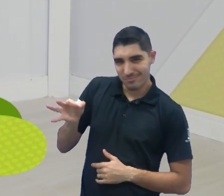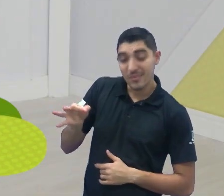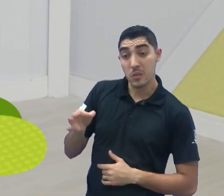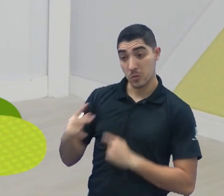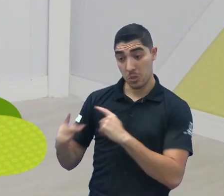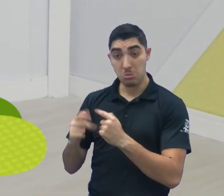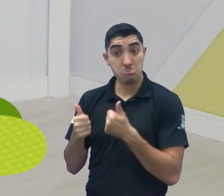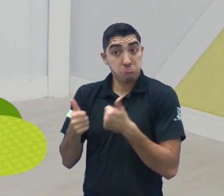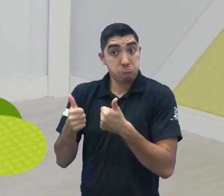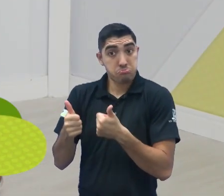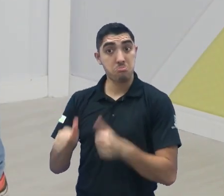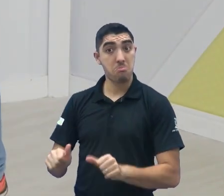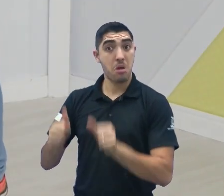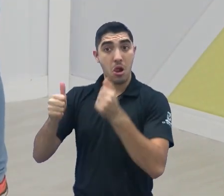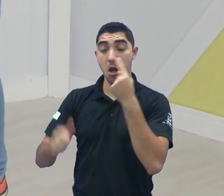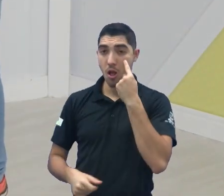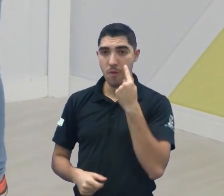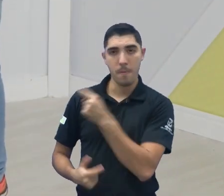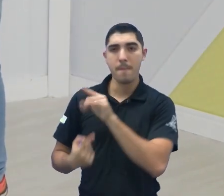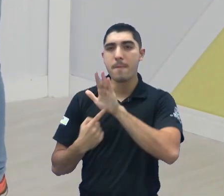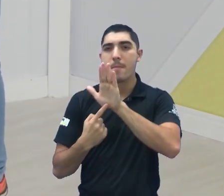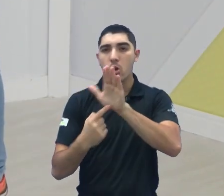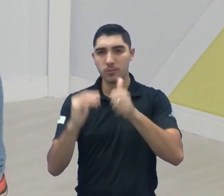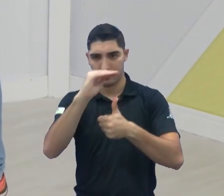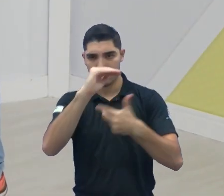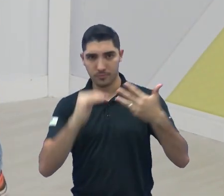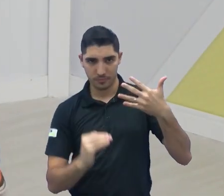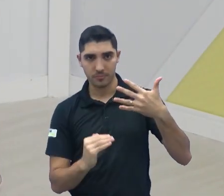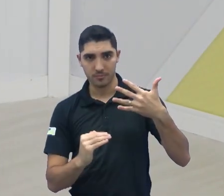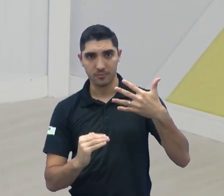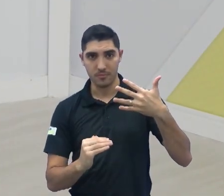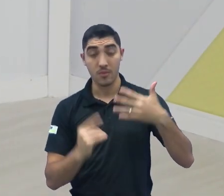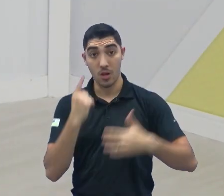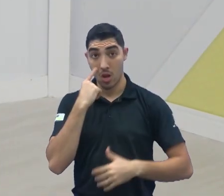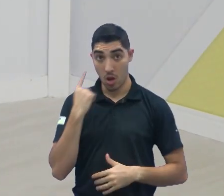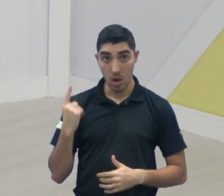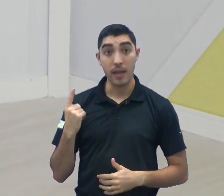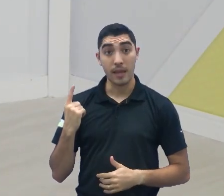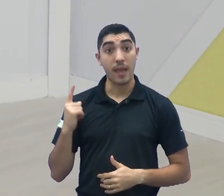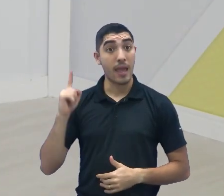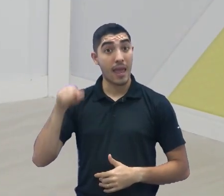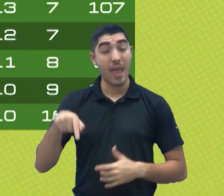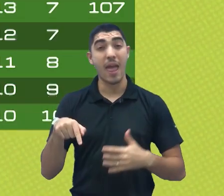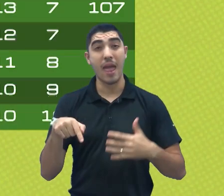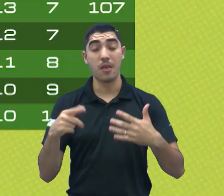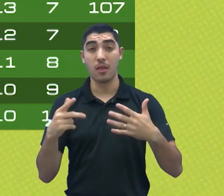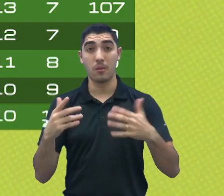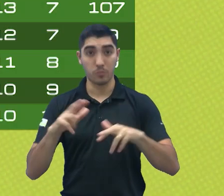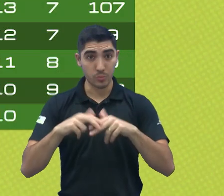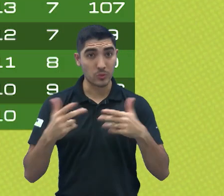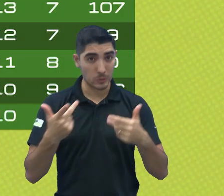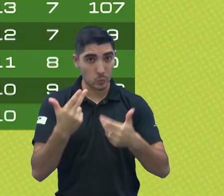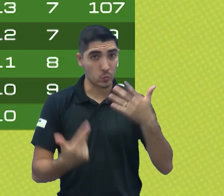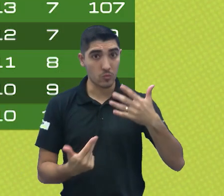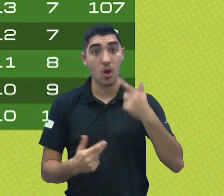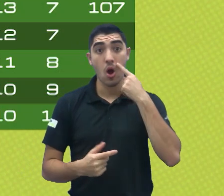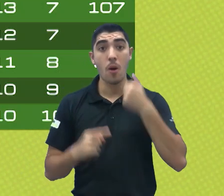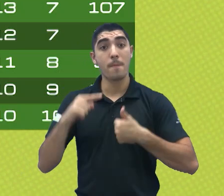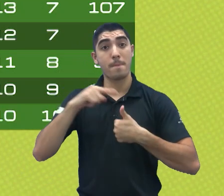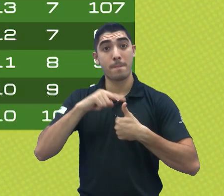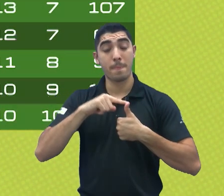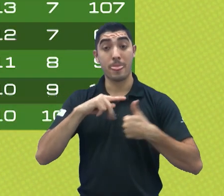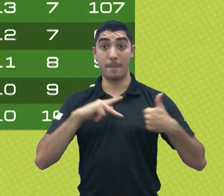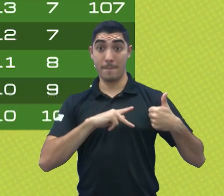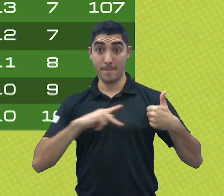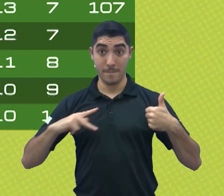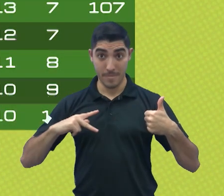Matheus, coloca a classificação do NBB para a gente dar uma olhadinha e você vai ver que é um confronto direto hoje à noite. Lá na liderança, o Pinheiros é o líder do